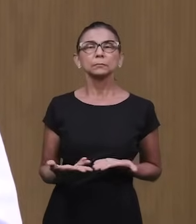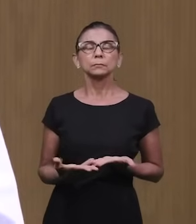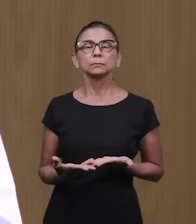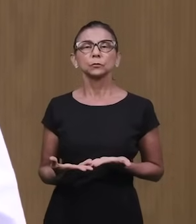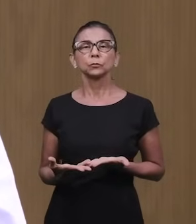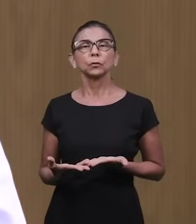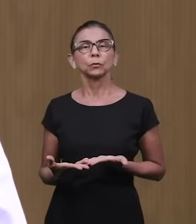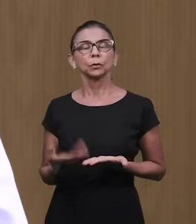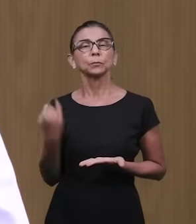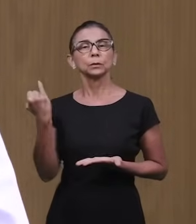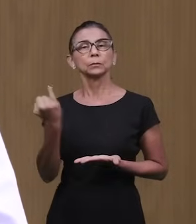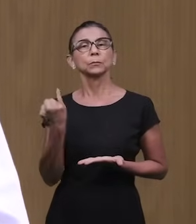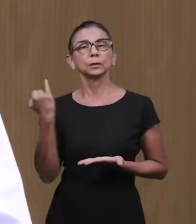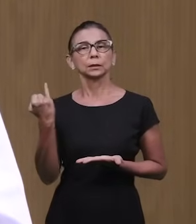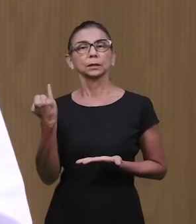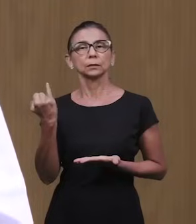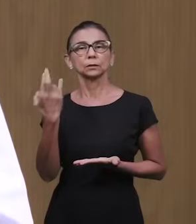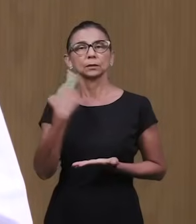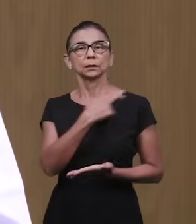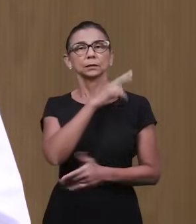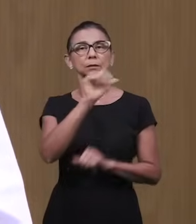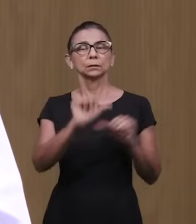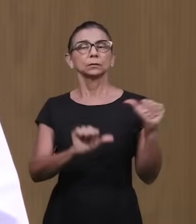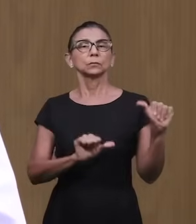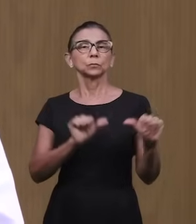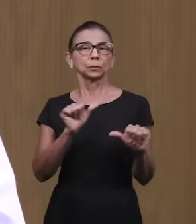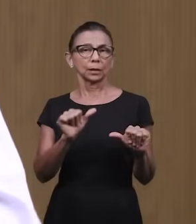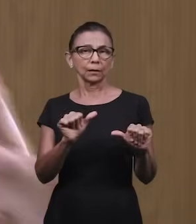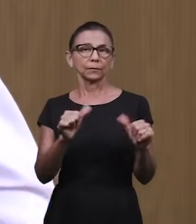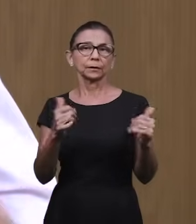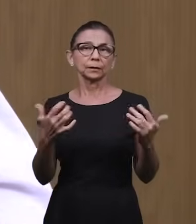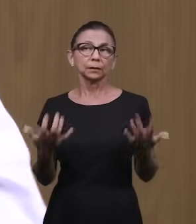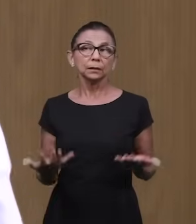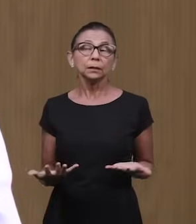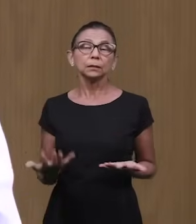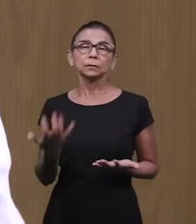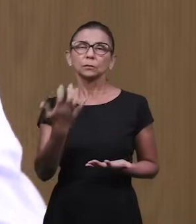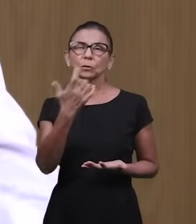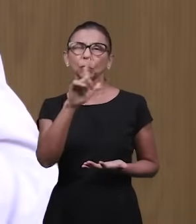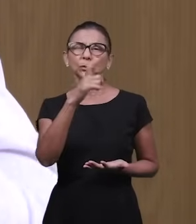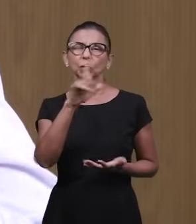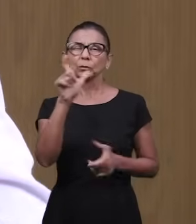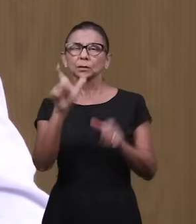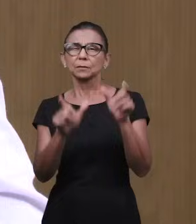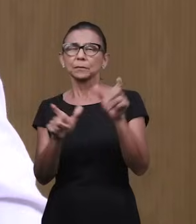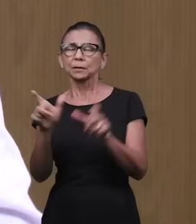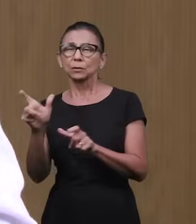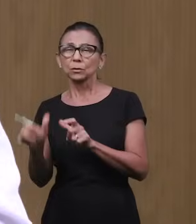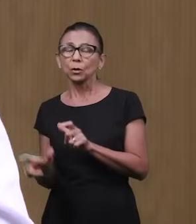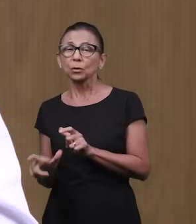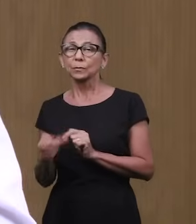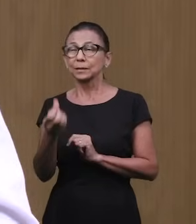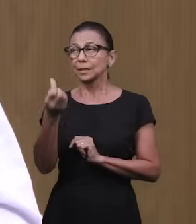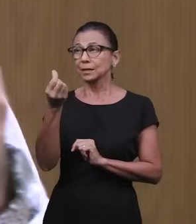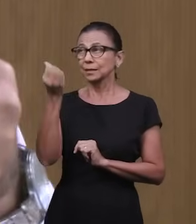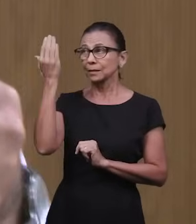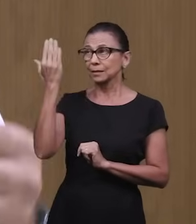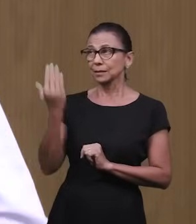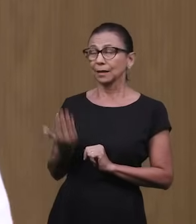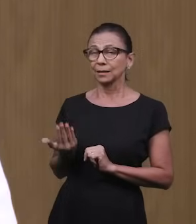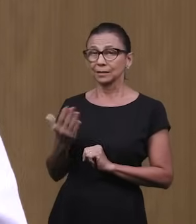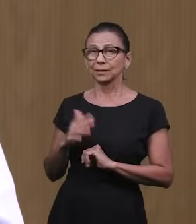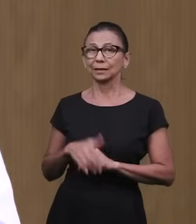dessa reforma religiosa. Então, existem também outros, né, que repercutem, mas esses 6 em